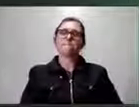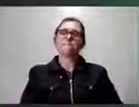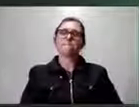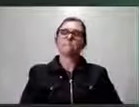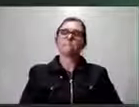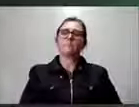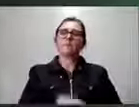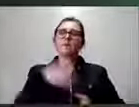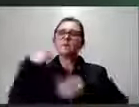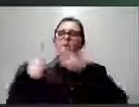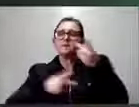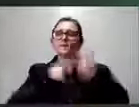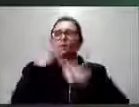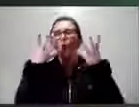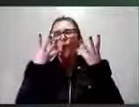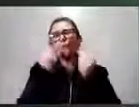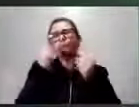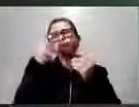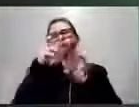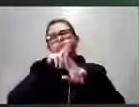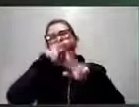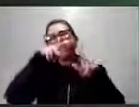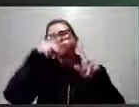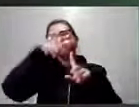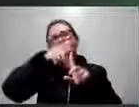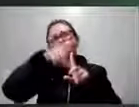Se falou muito de vários tipos de danos ou